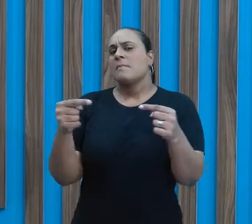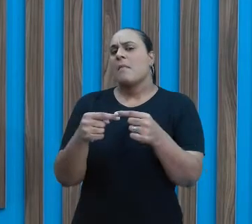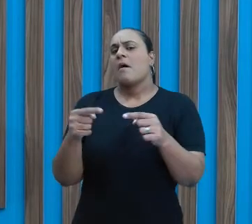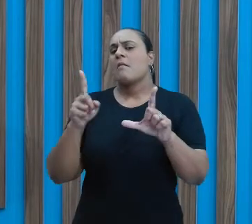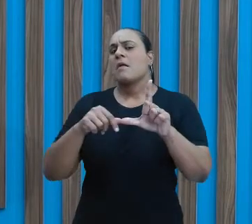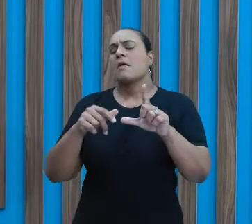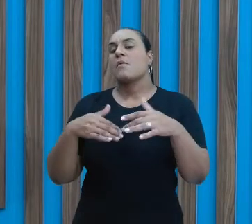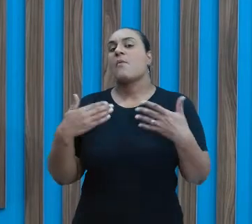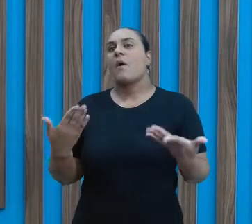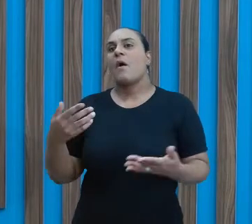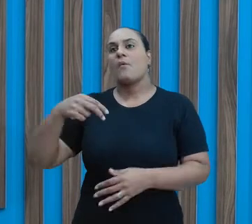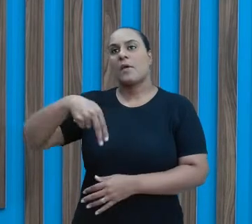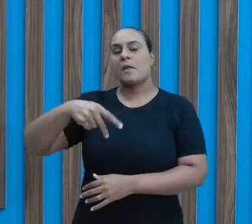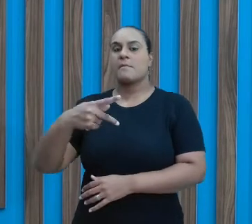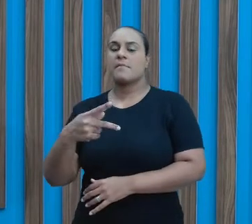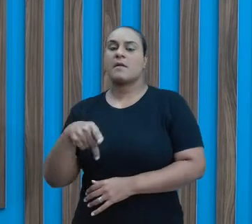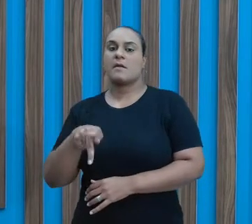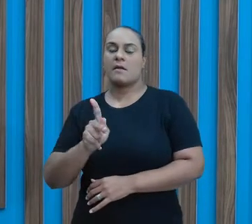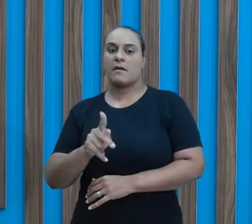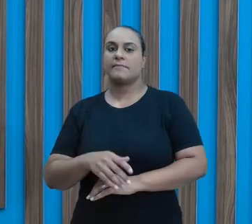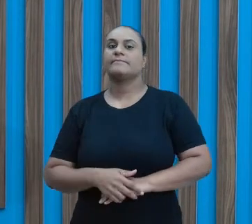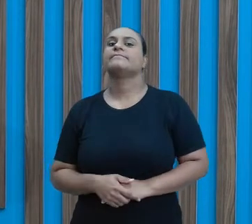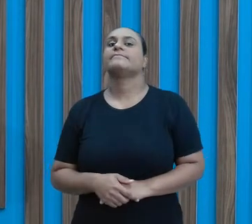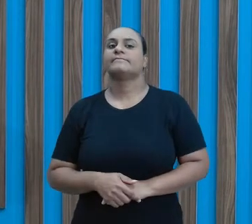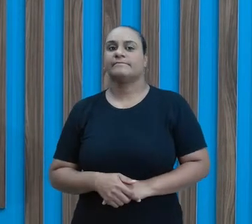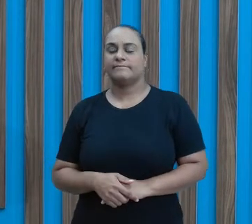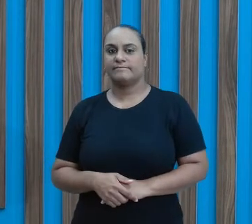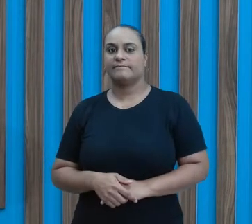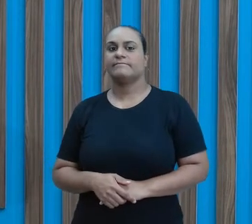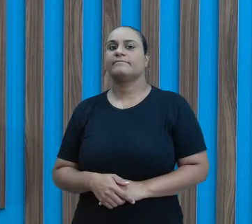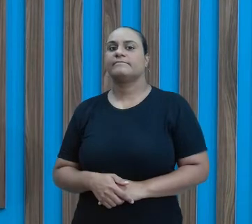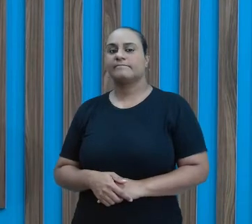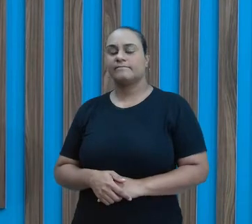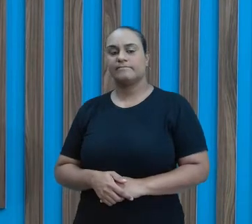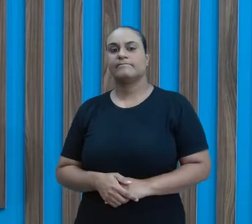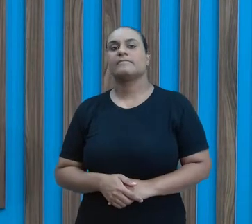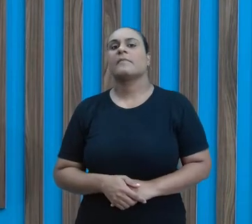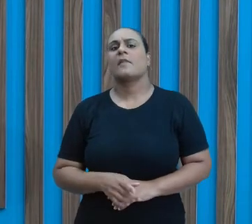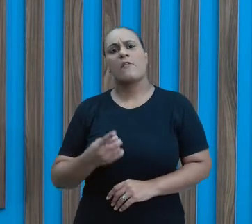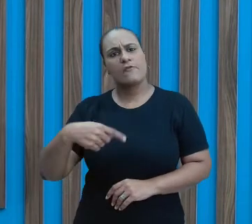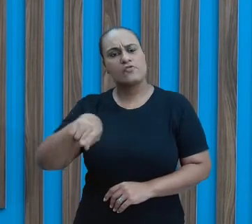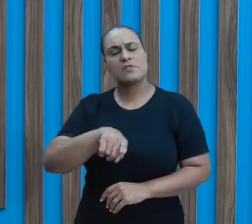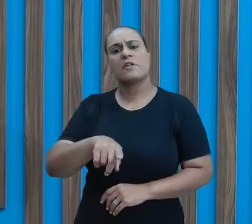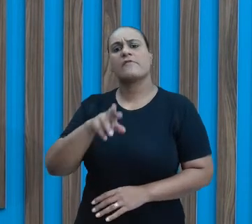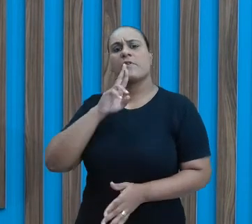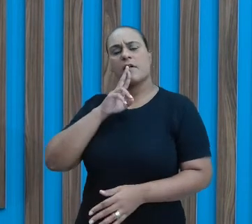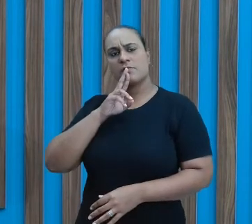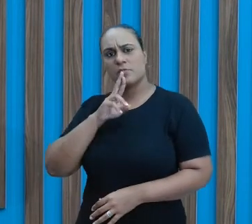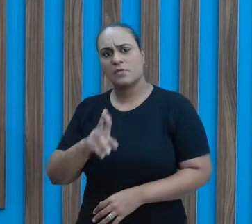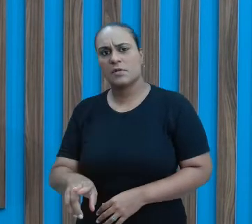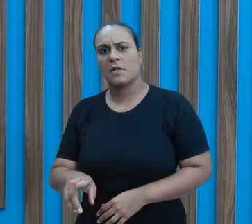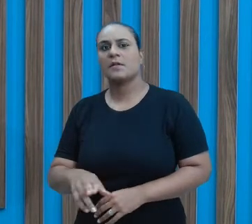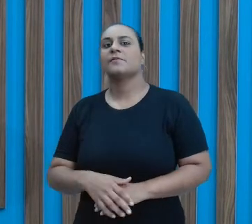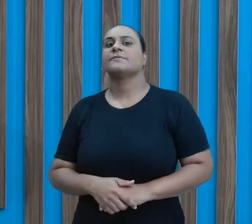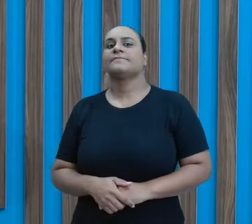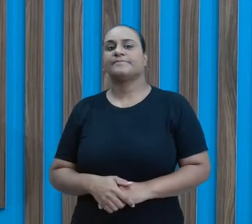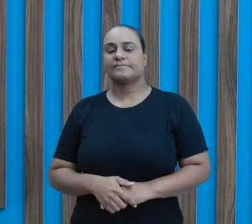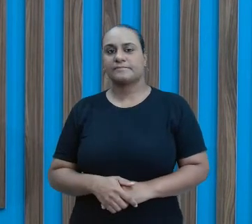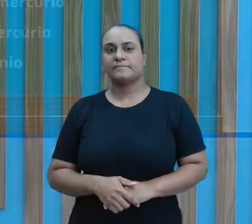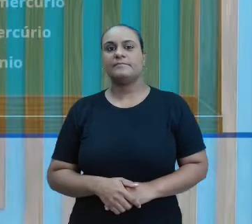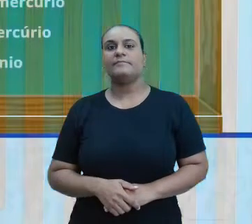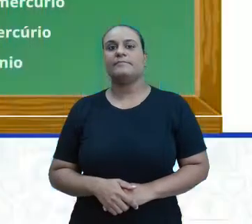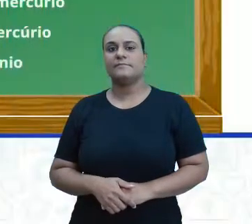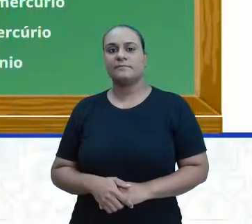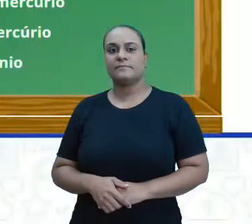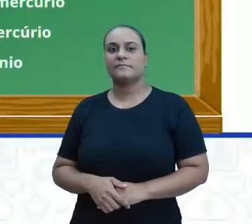Com certeza. Pessoal, coloquem a letrinha que eu vou aqui, olha, registrando. E no final, quando essa pergunta